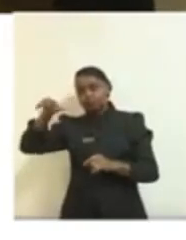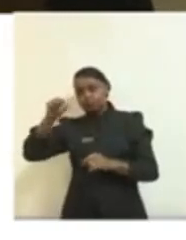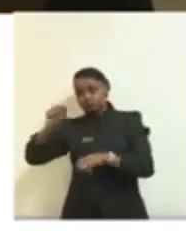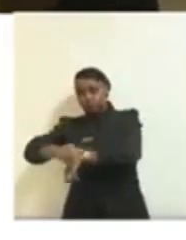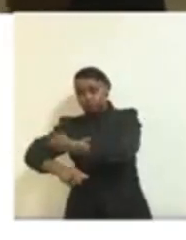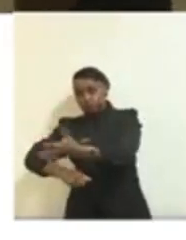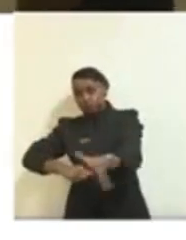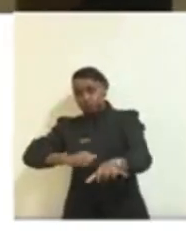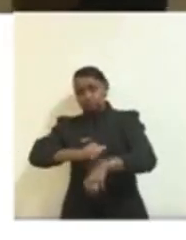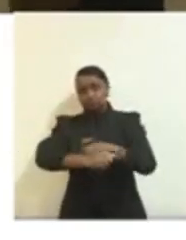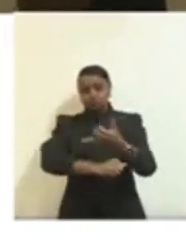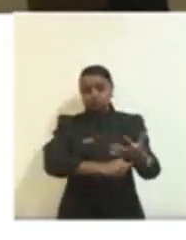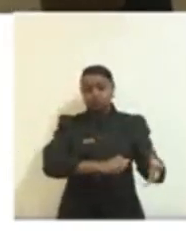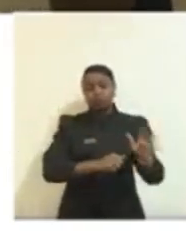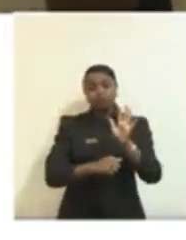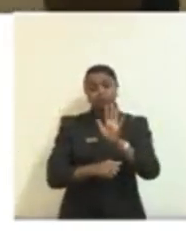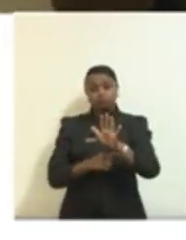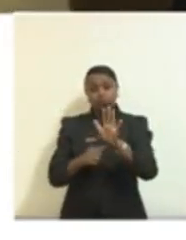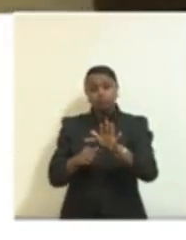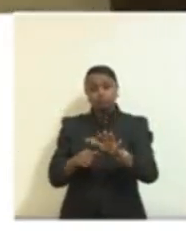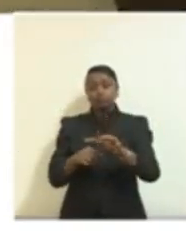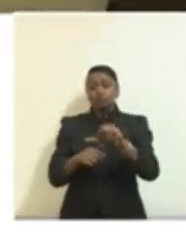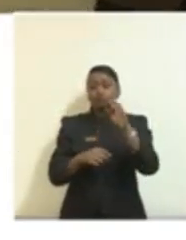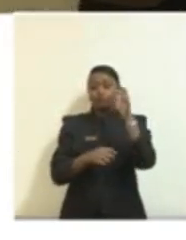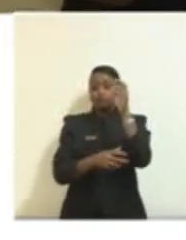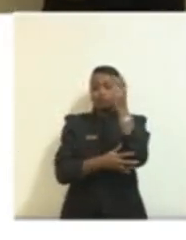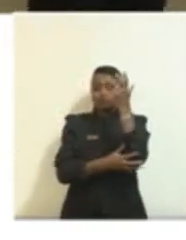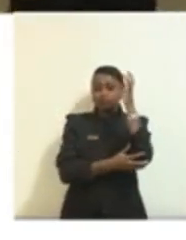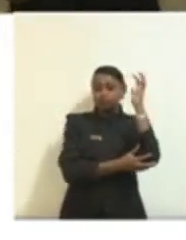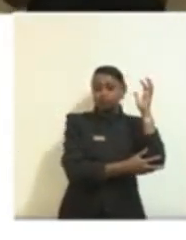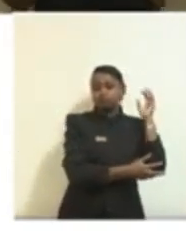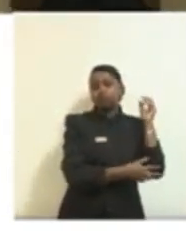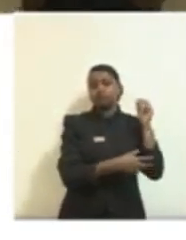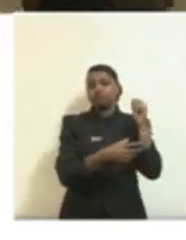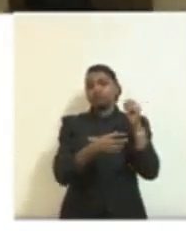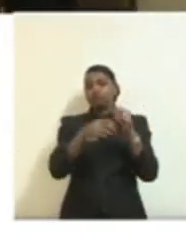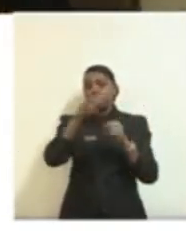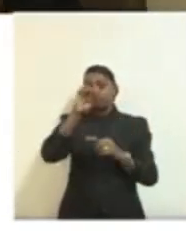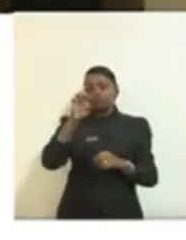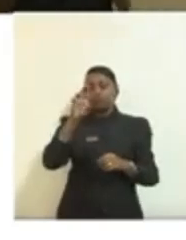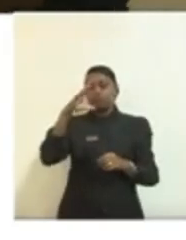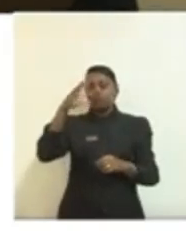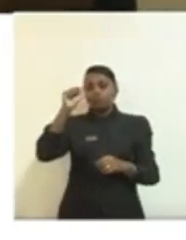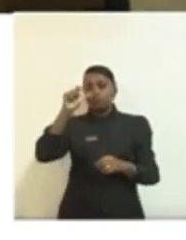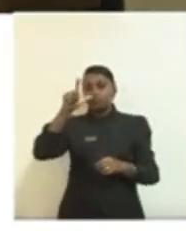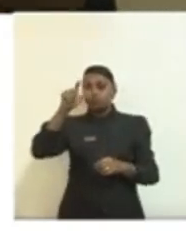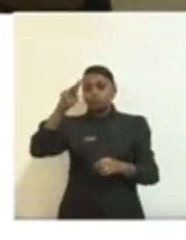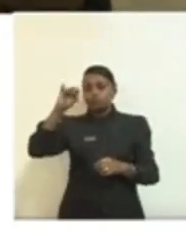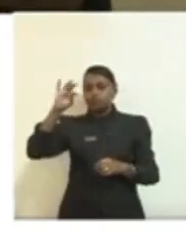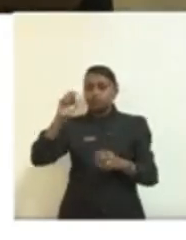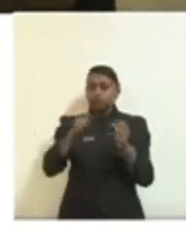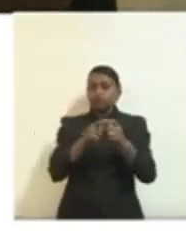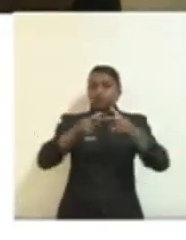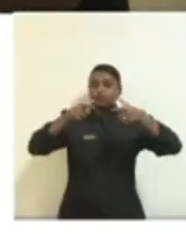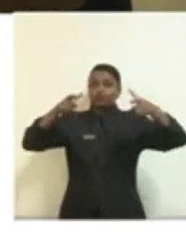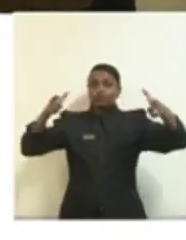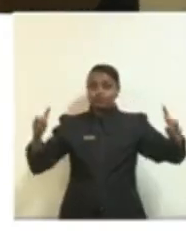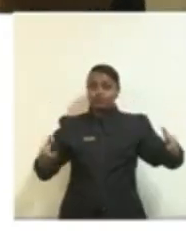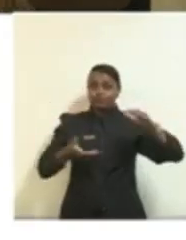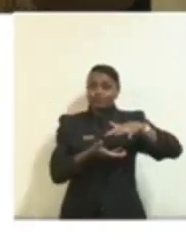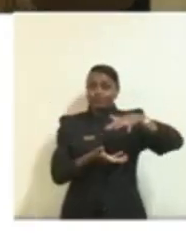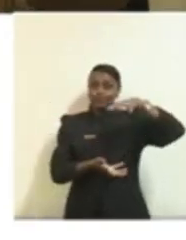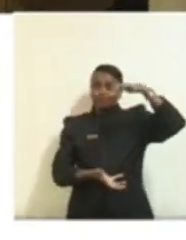último, significativamente diminuiu. Né? Para a soja, a redução não foi significativa. Tá? Então, isso para